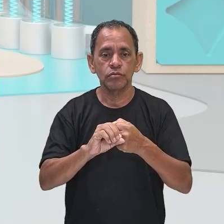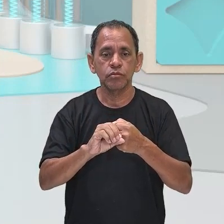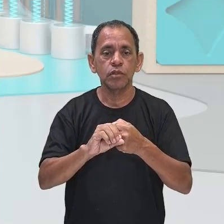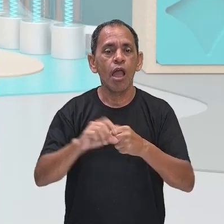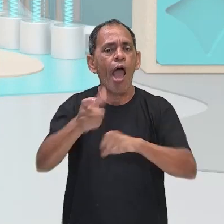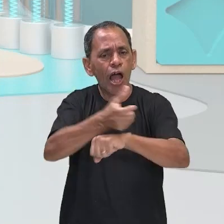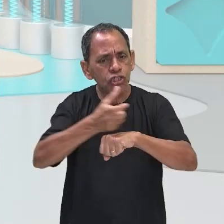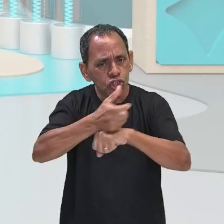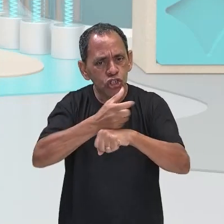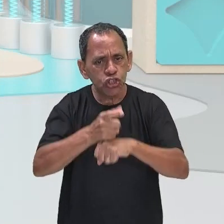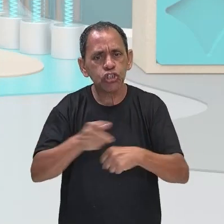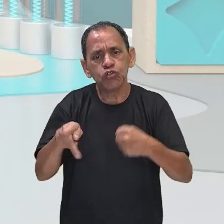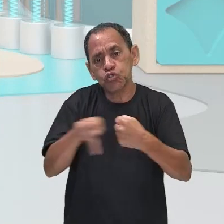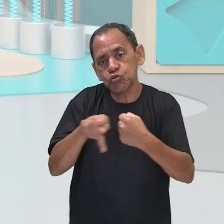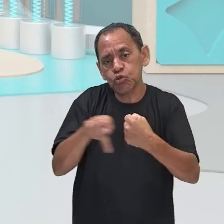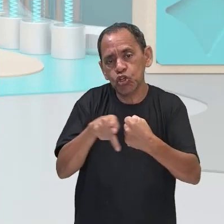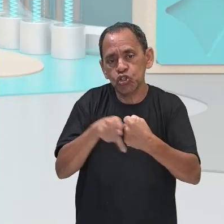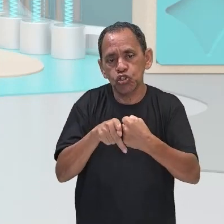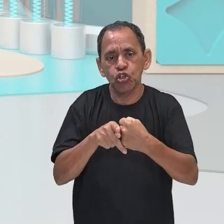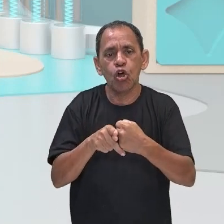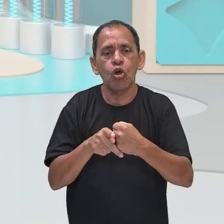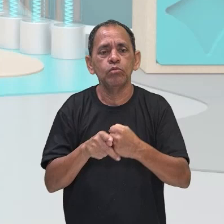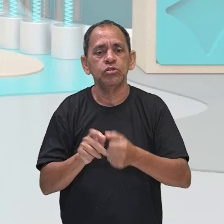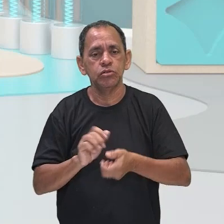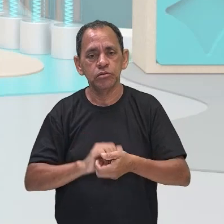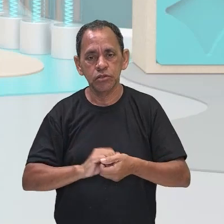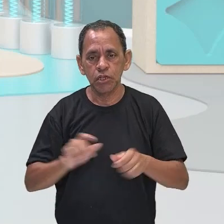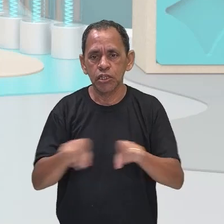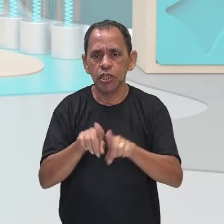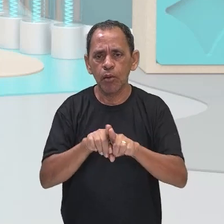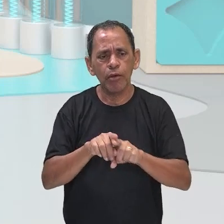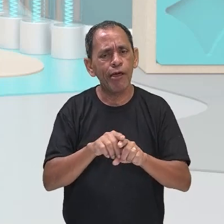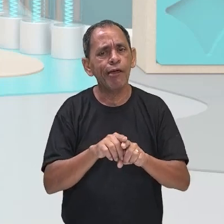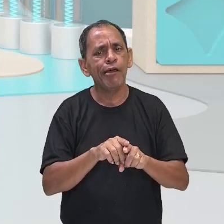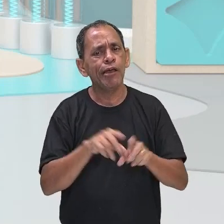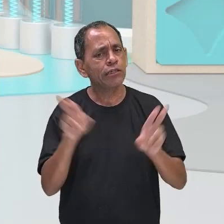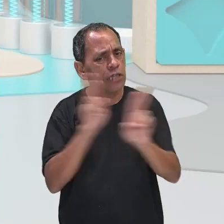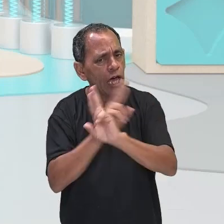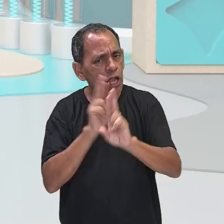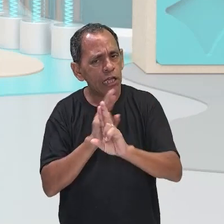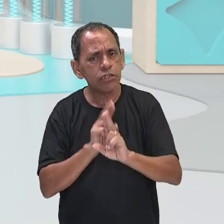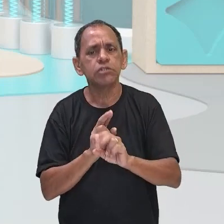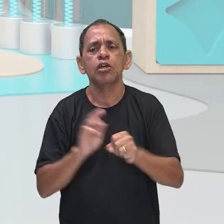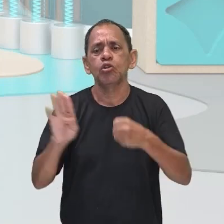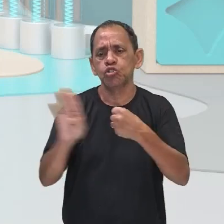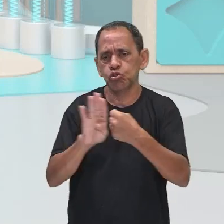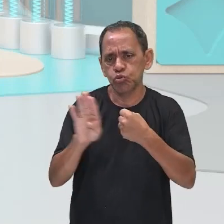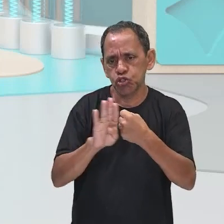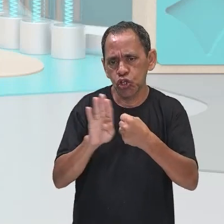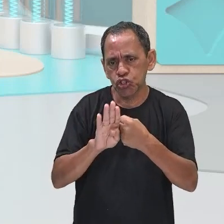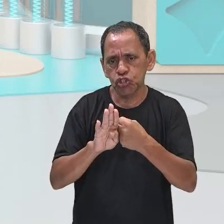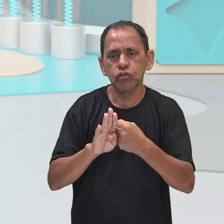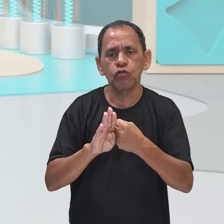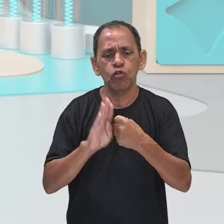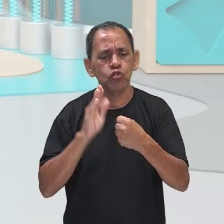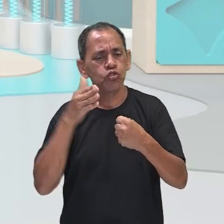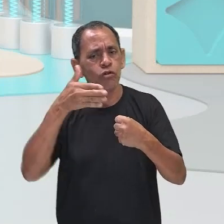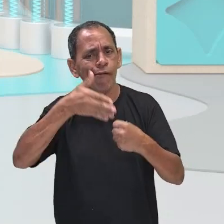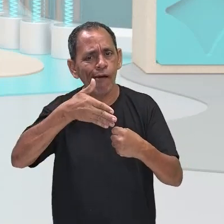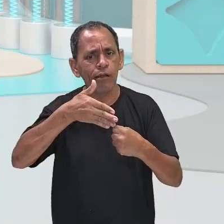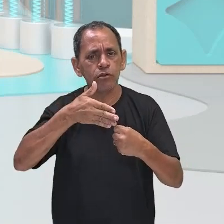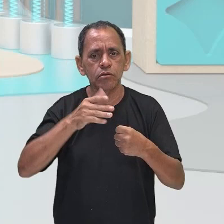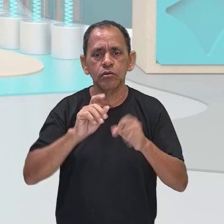essas palavras, essa classe de palavra aqui, ela se relaciona diretamente ao substantivo. Se